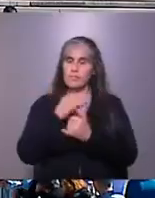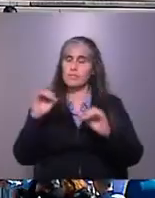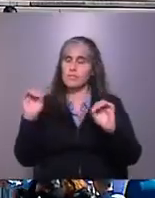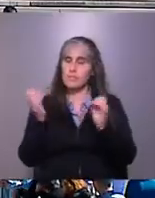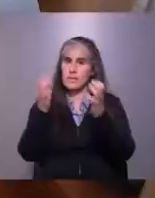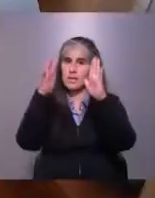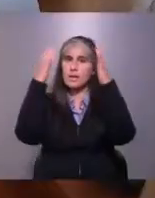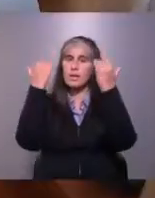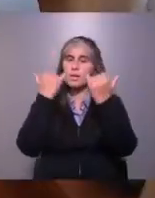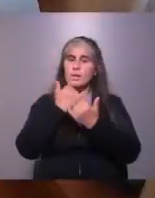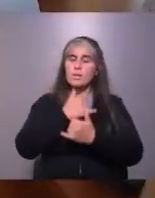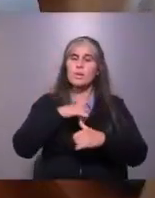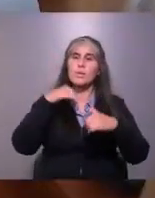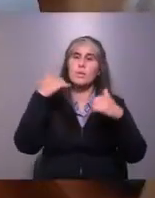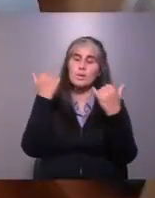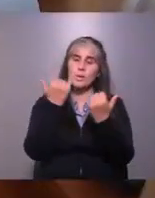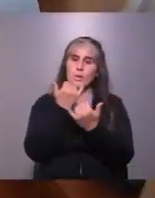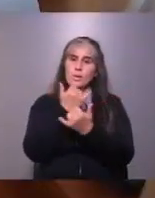aleluia,